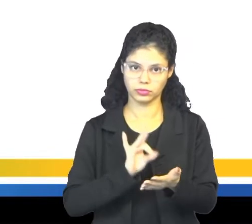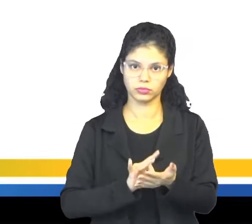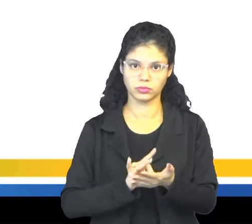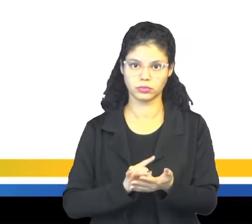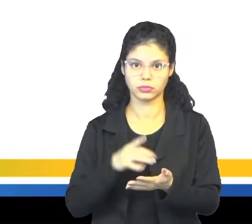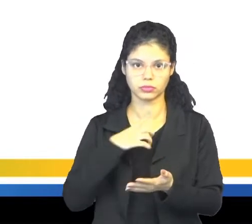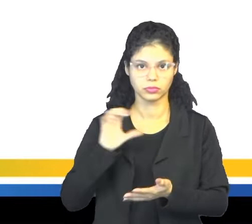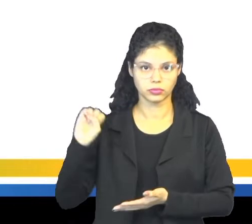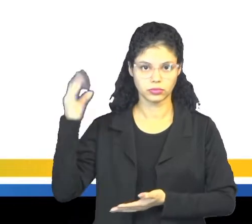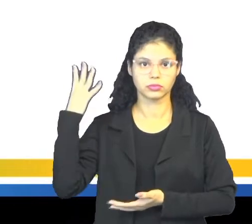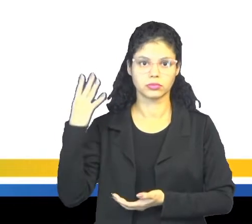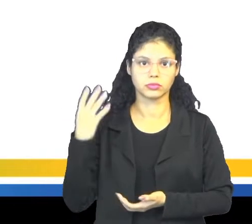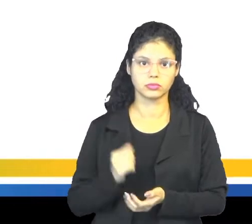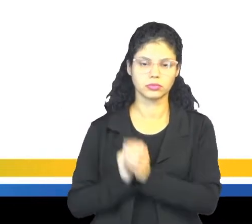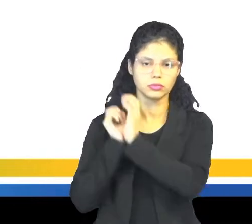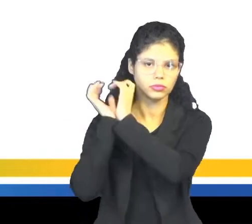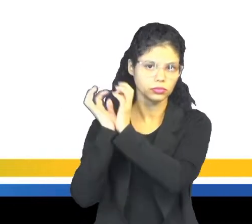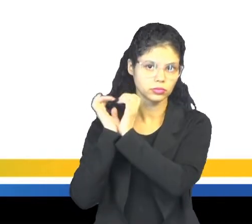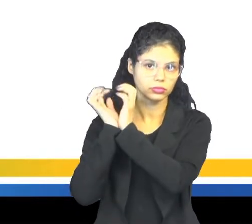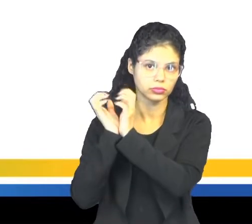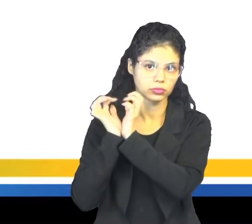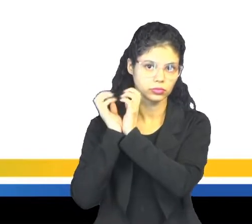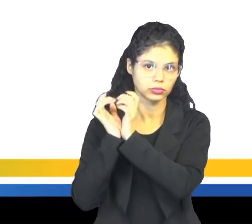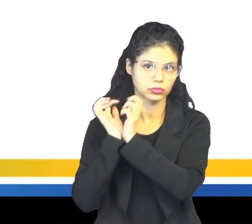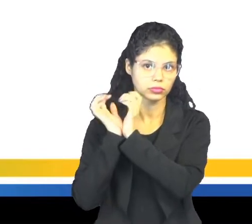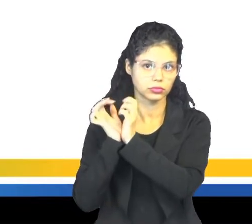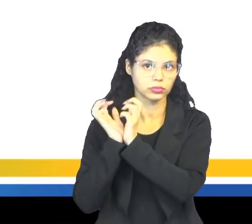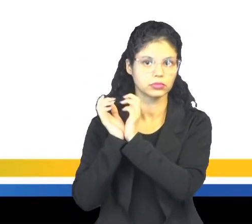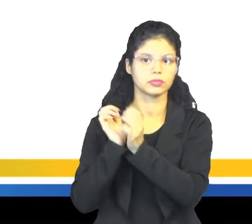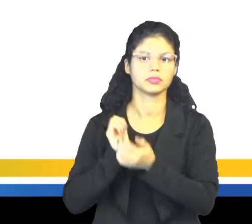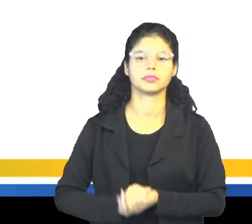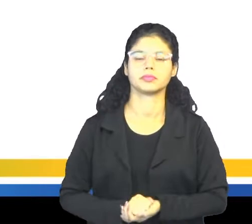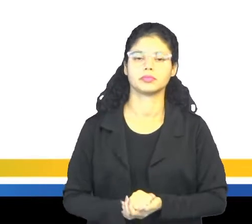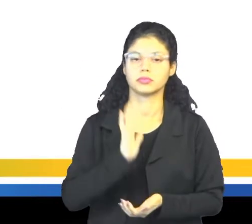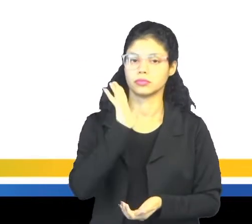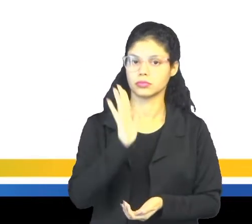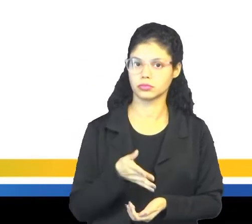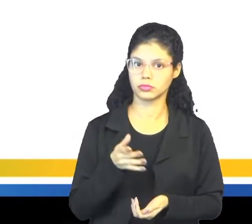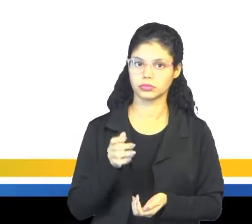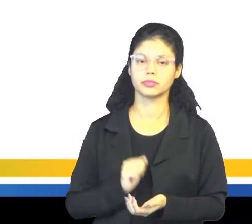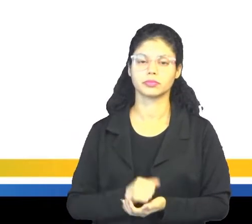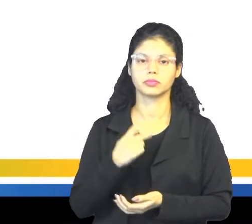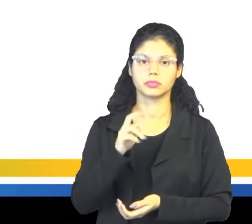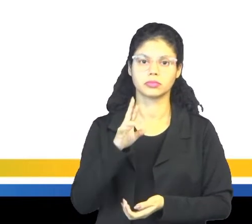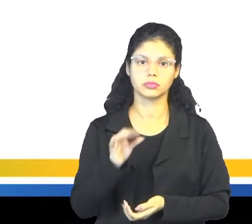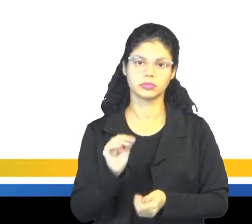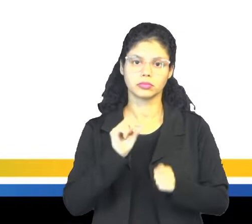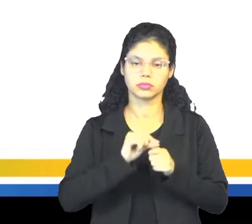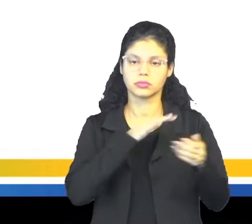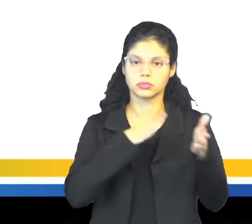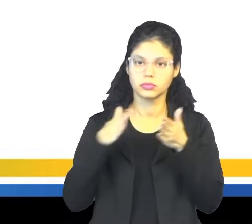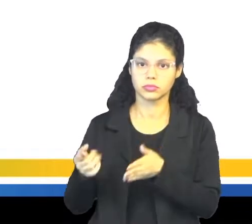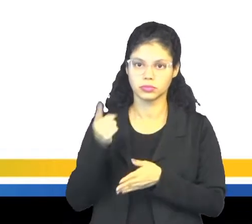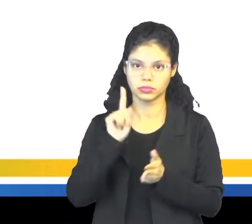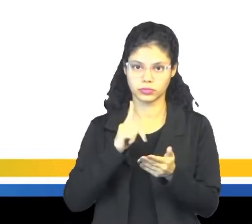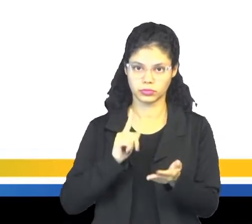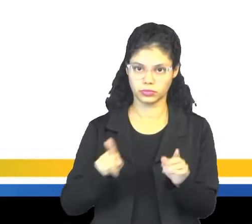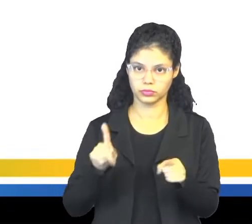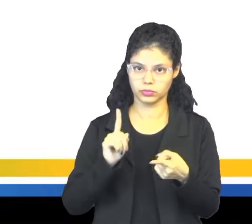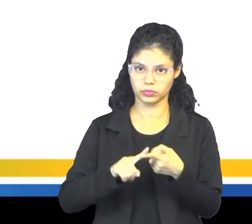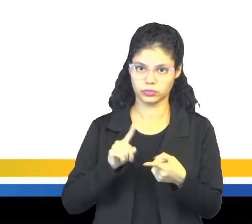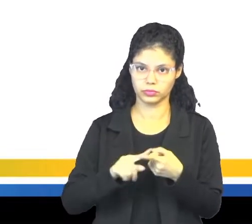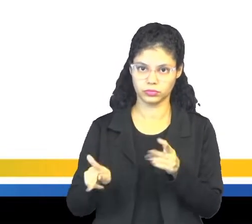acontecem em nível neural, ou seja, no cérebro, né? Já a posterior, a fase da retina no processo